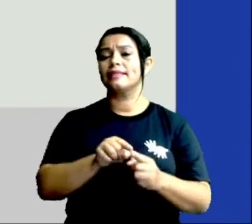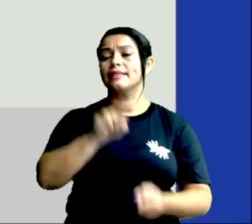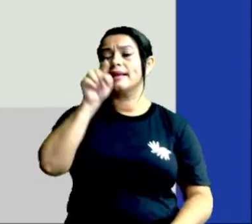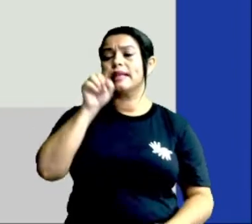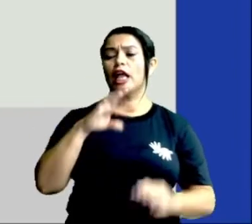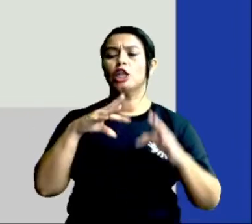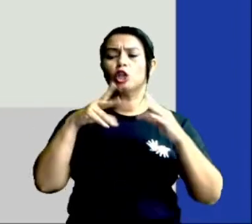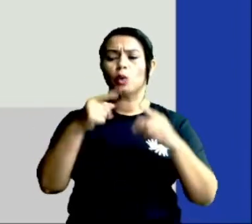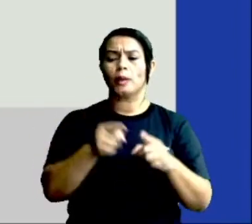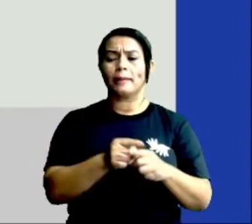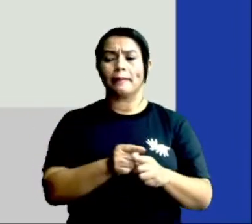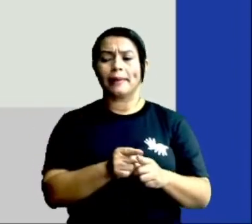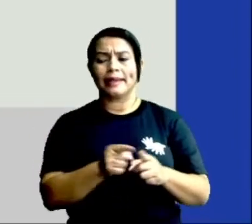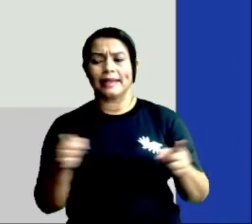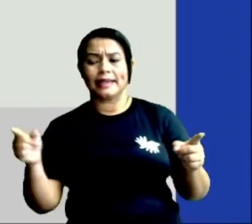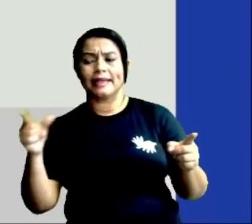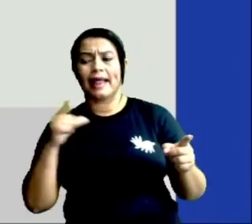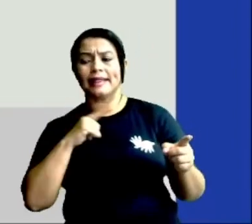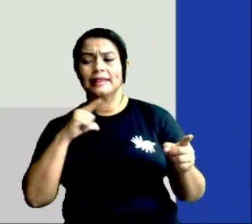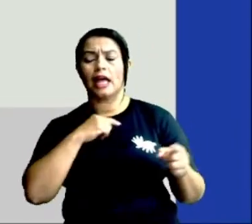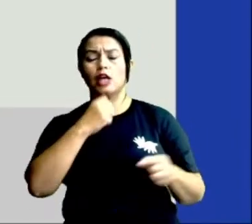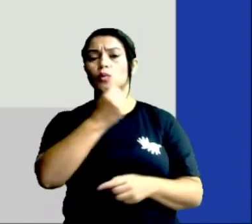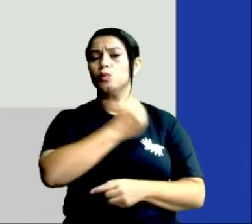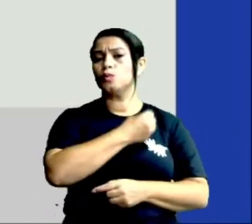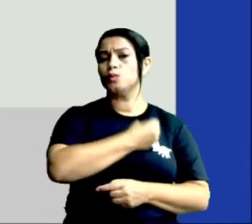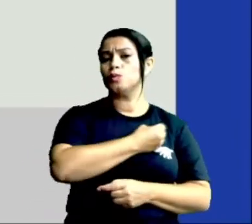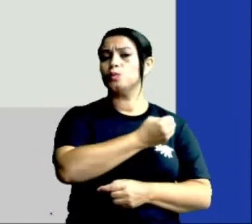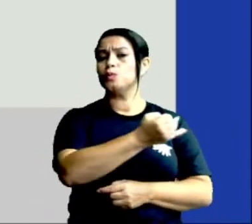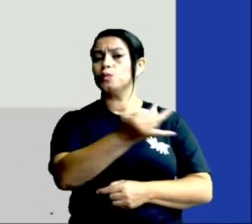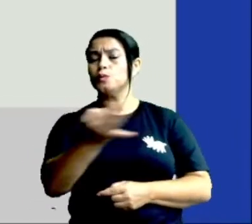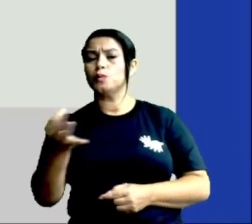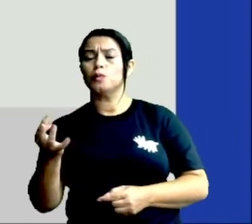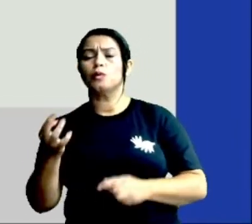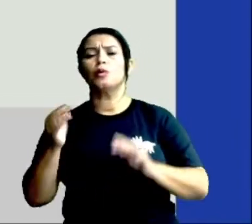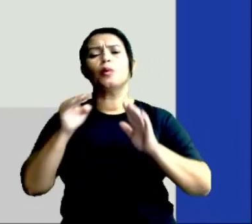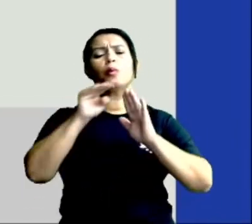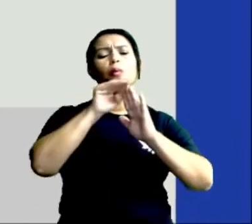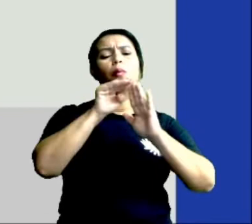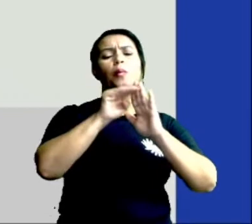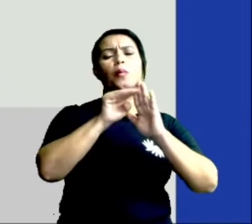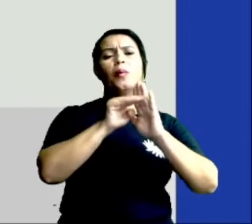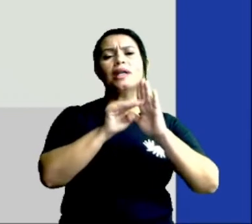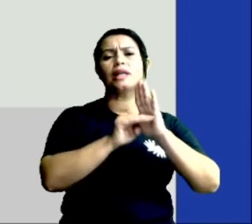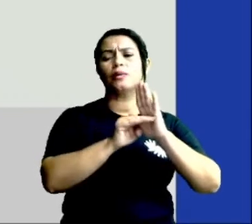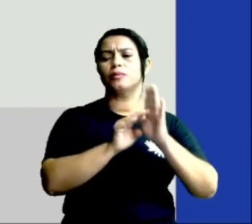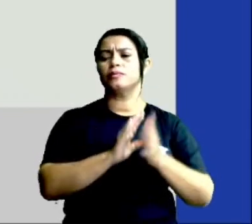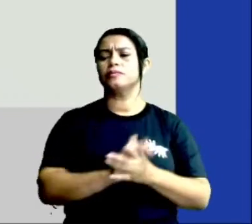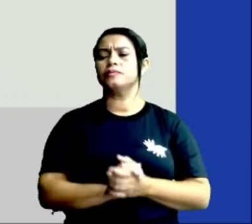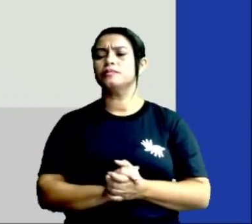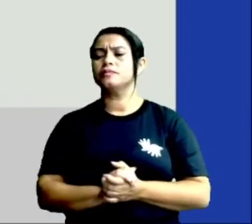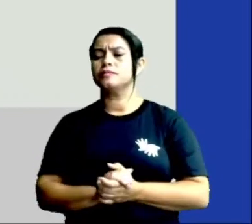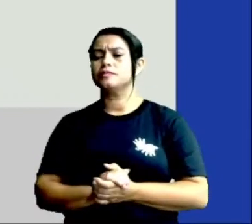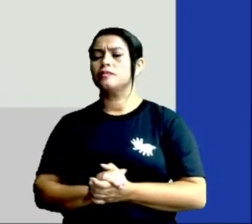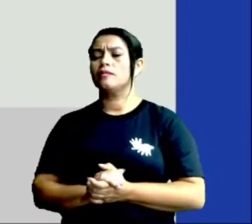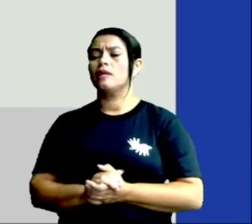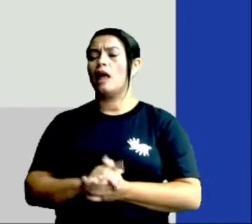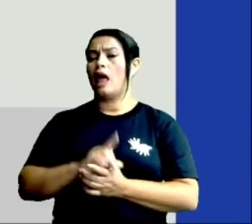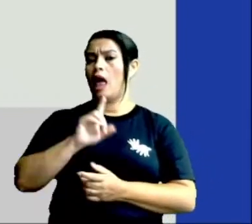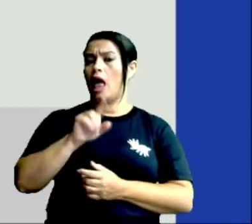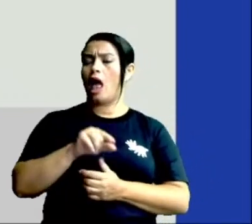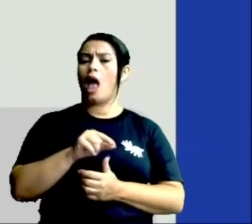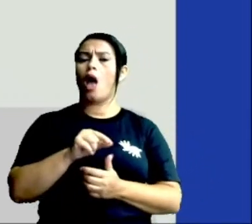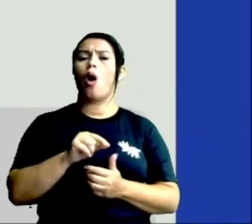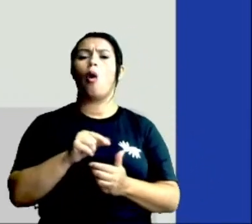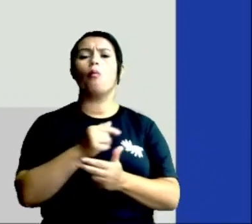Toda medida é constituída de um número e de uma unidade padrão, ok? É uma